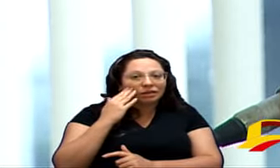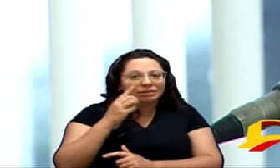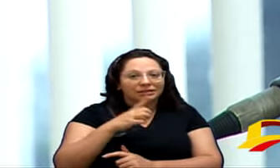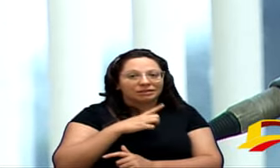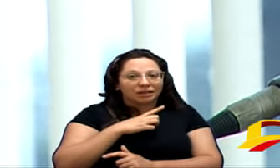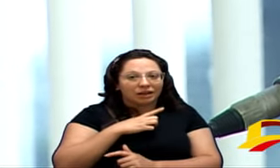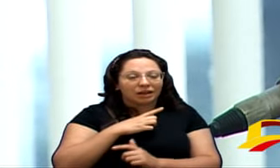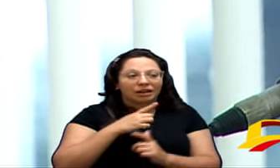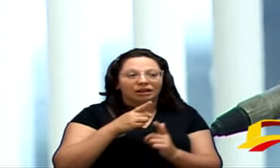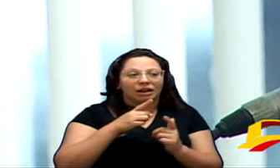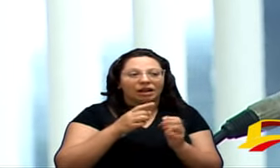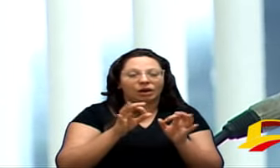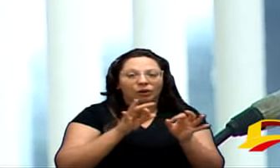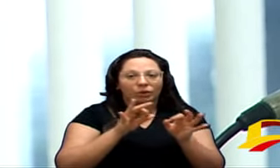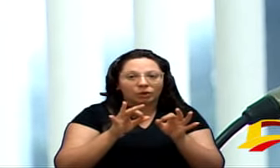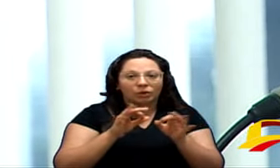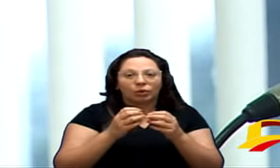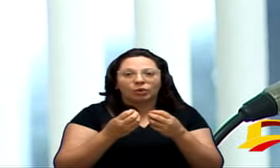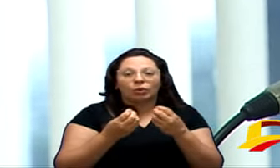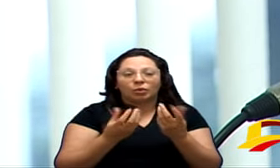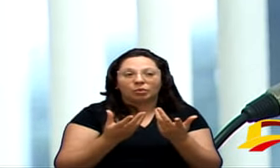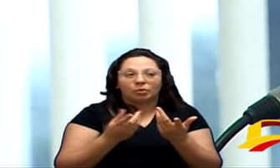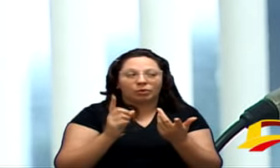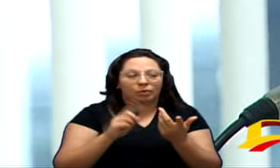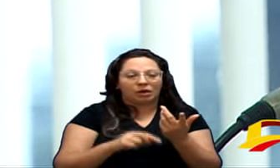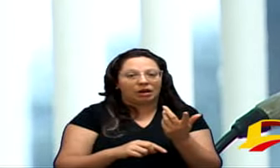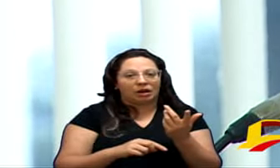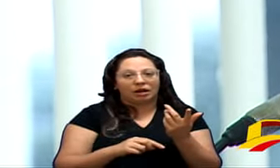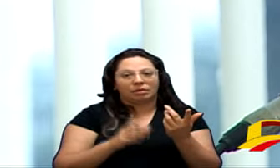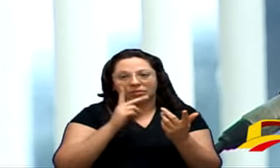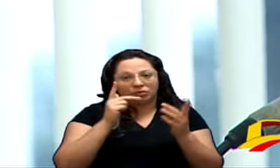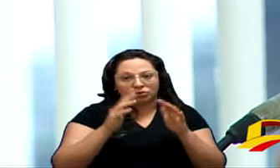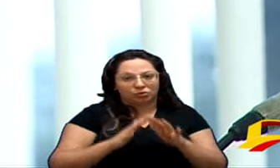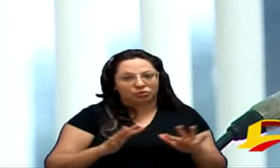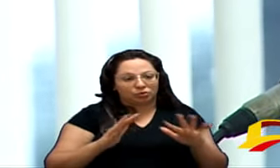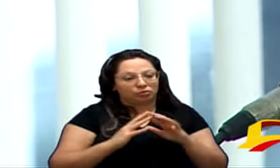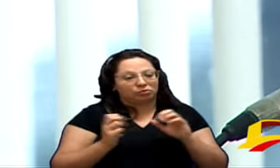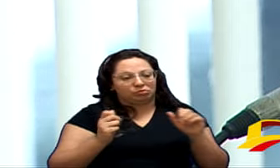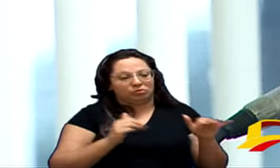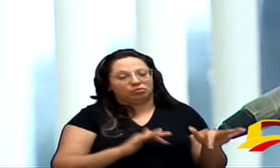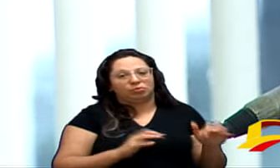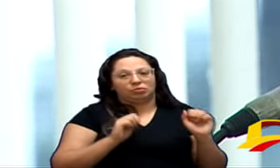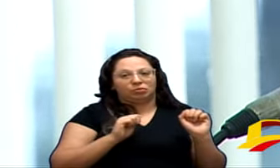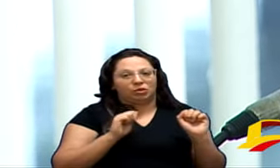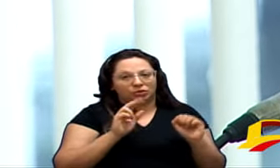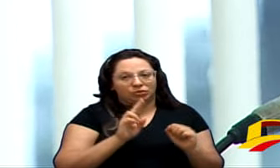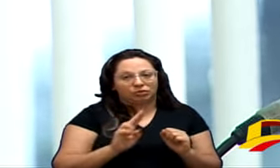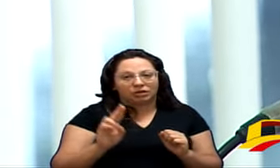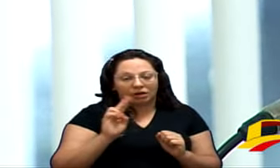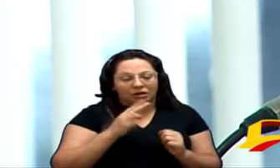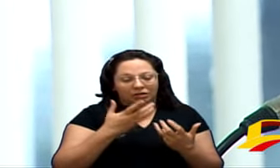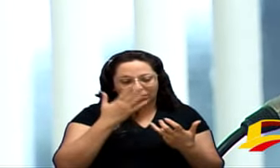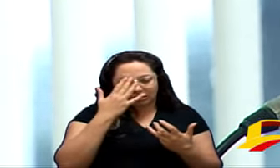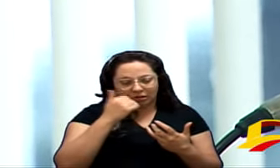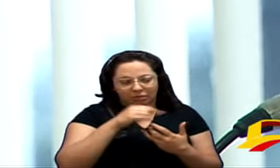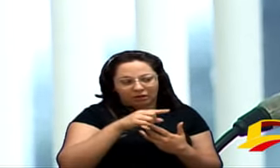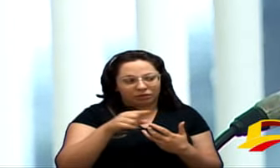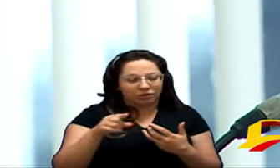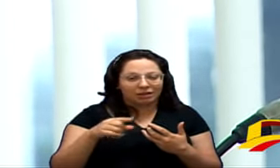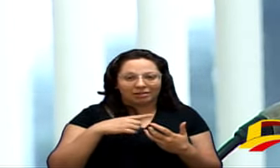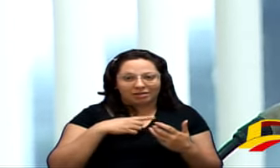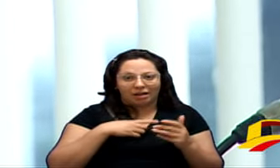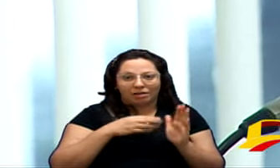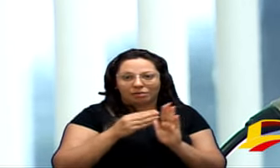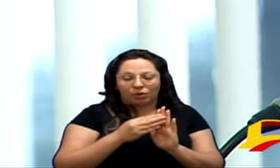alguma programação para que isso aí é área pública então é faz parte da guarda municipal queria saber da parte secretária se tem alguma